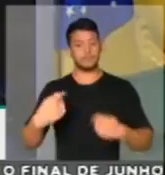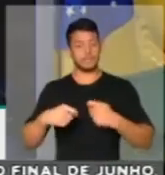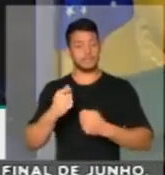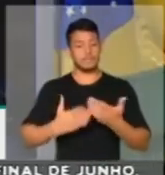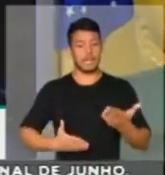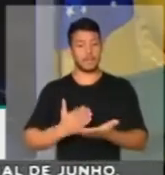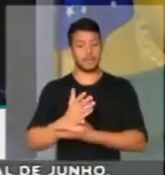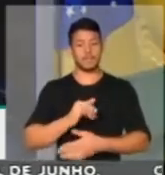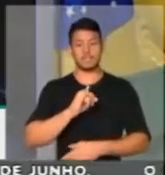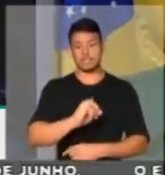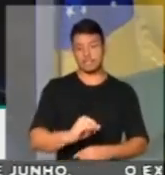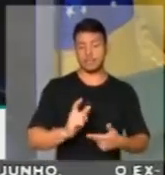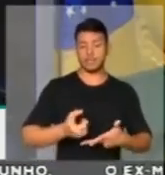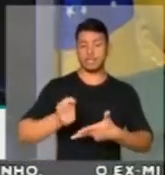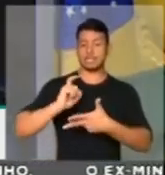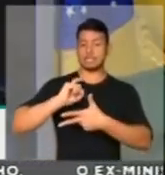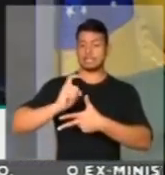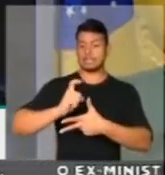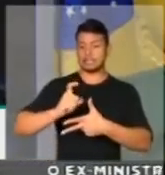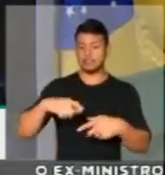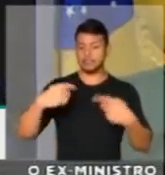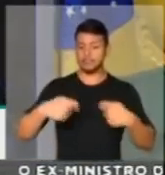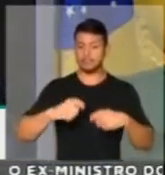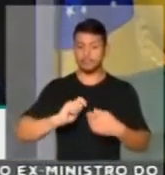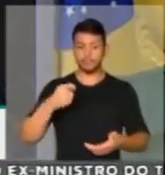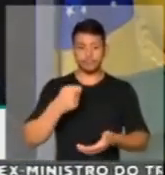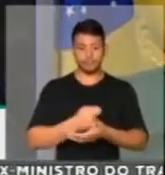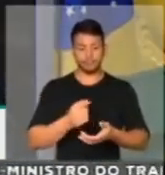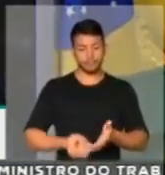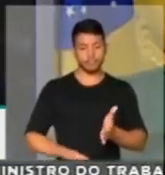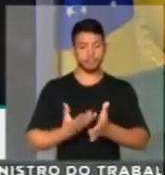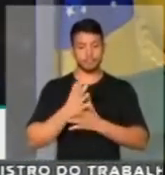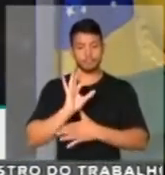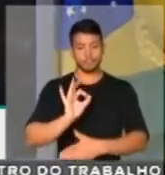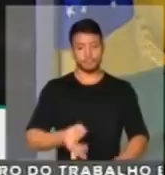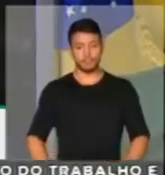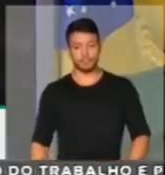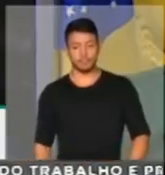exorbita a sua capacidade de regulamentação.